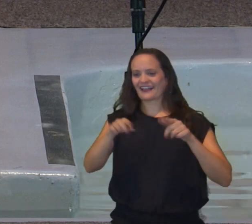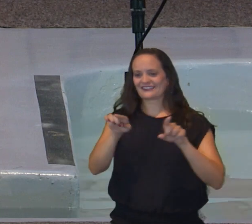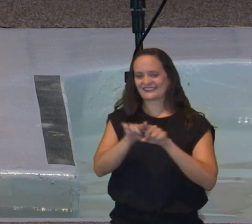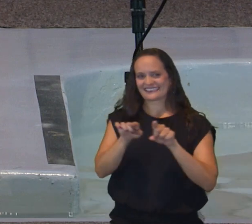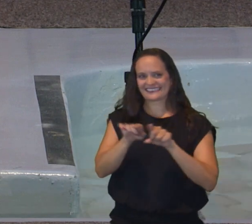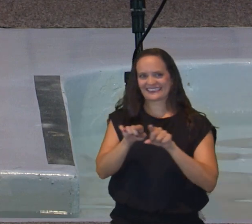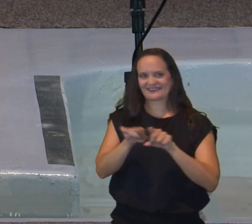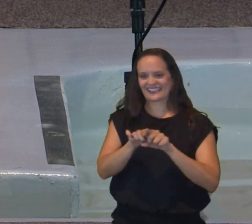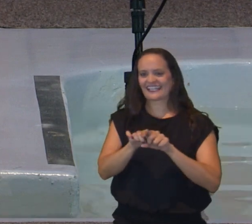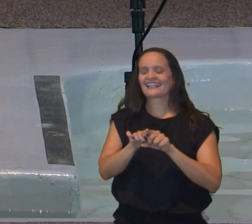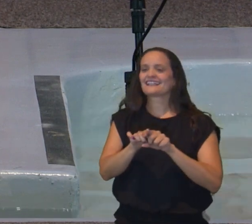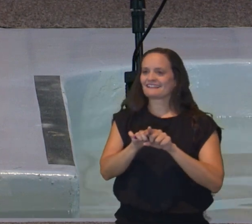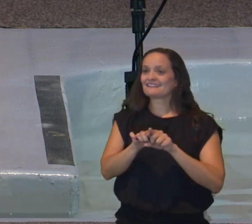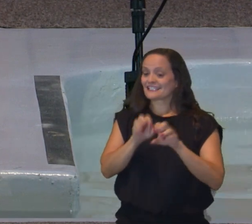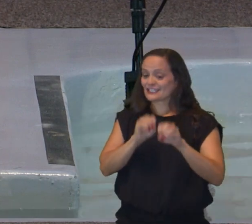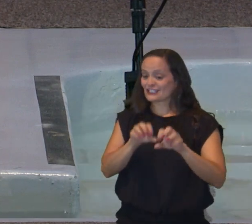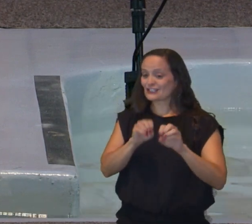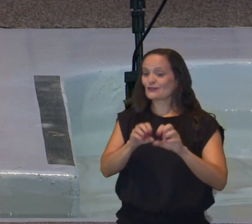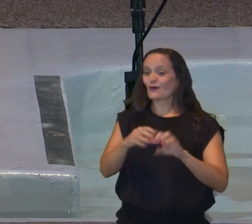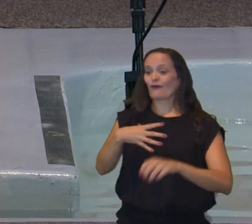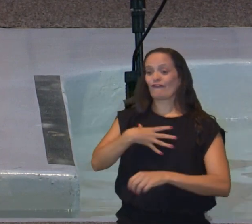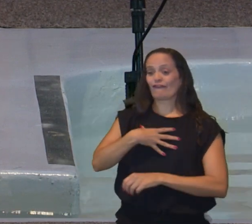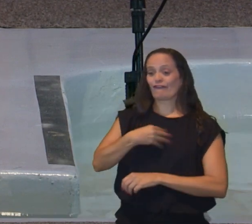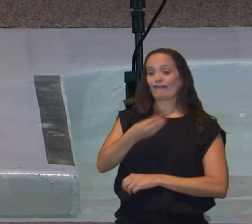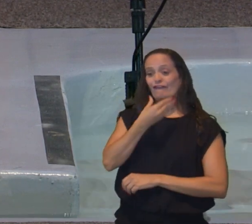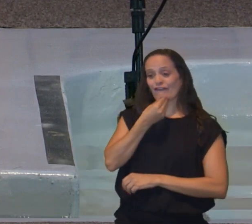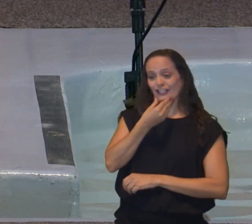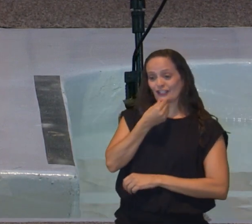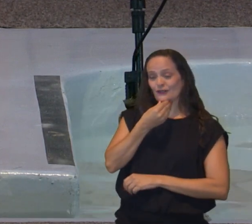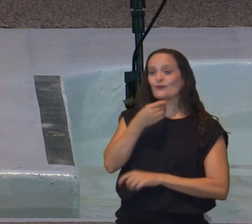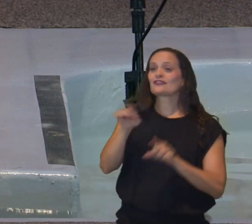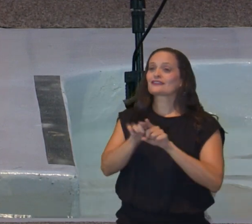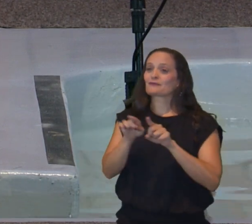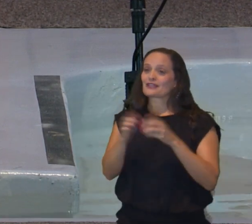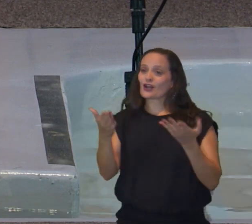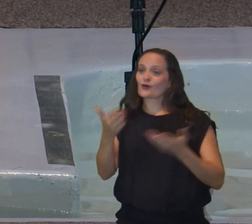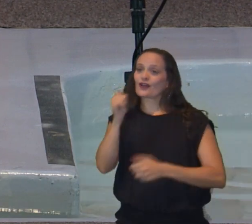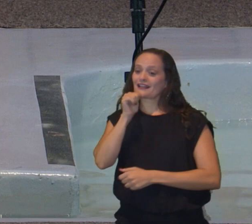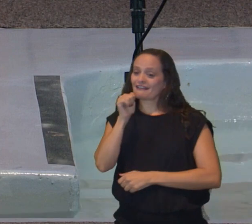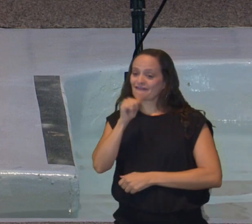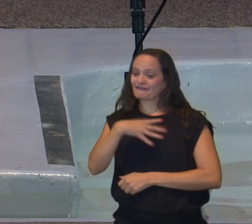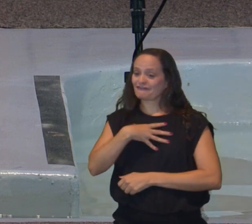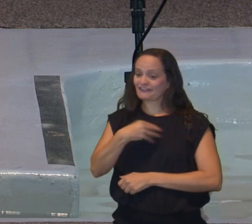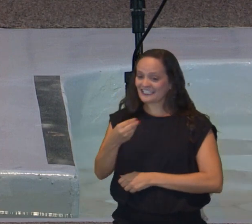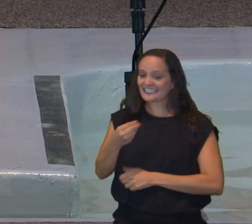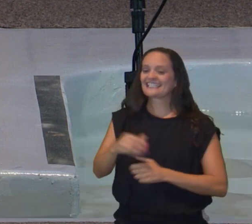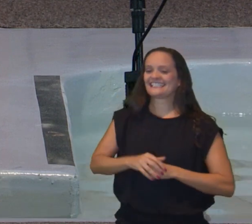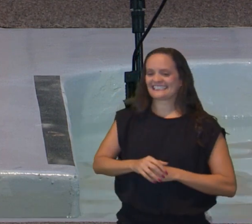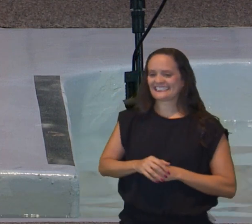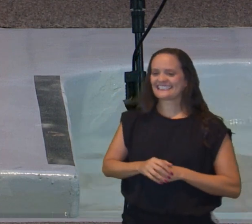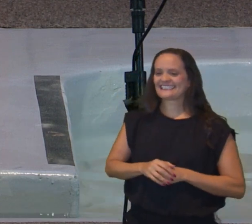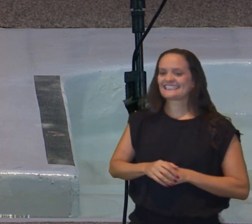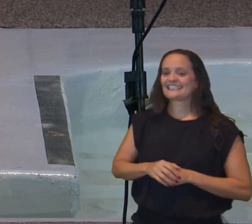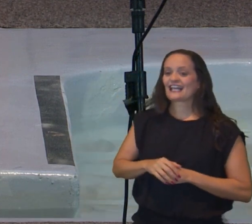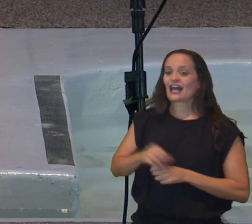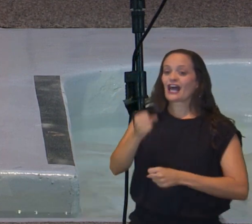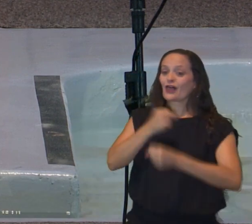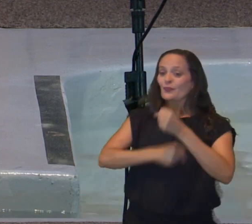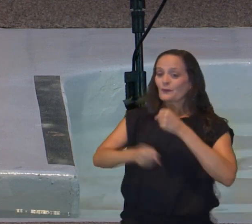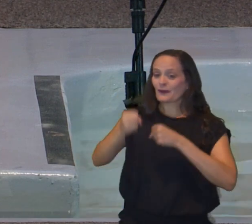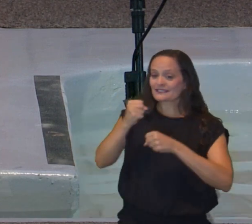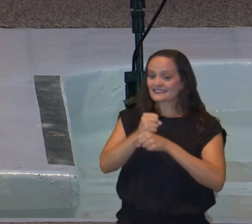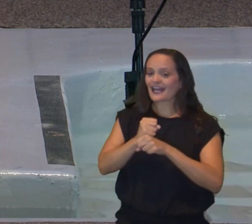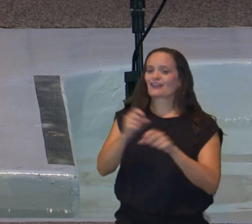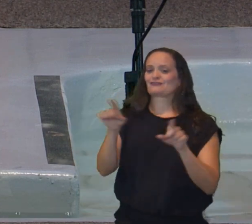Crescer, os seus filhos, tanto Davi, que hoje faz medicina na USP em São Paulo, quanto a Sara, que participou